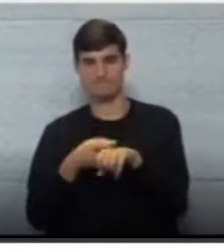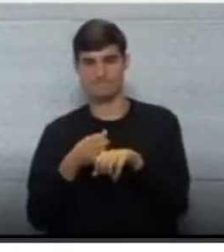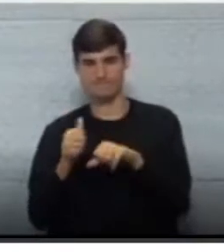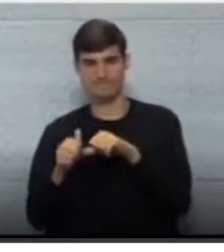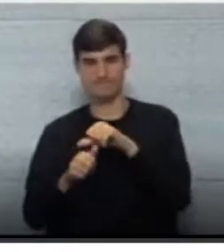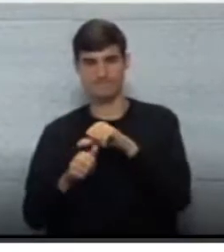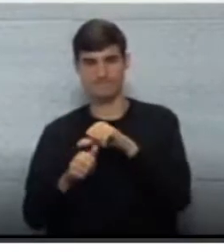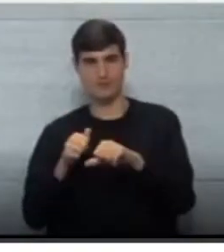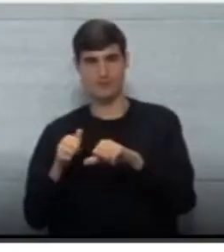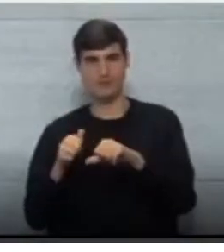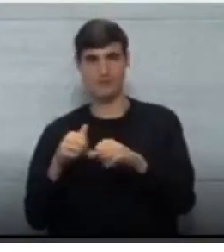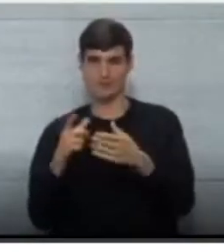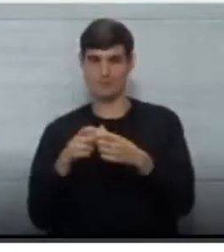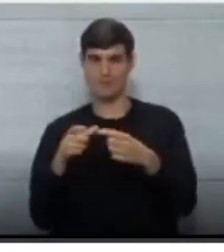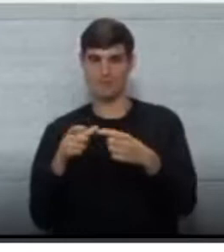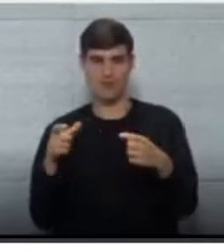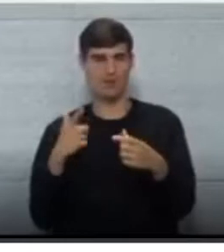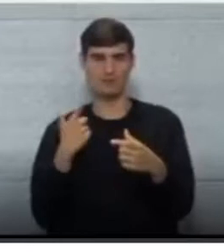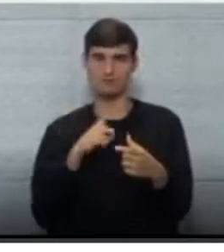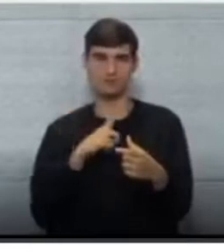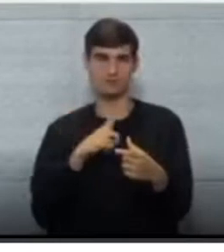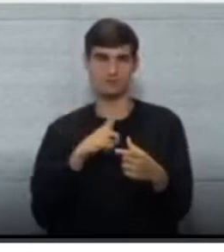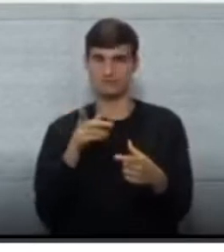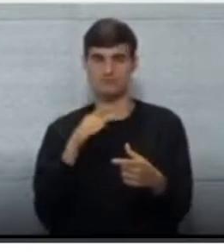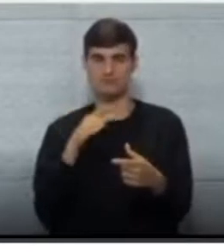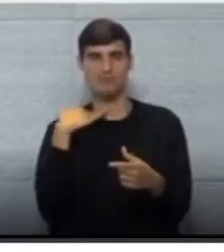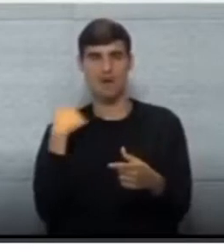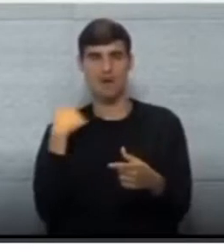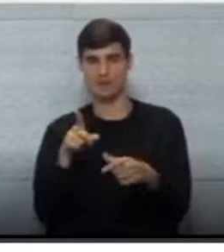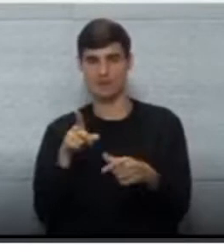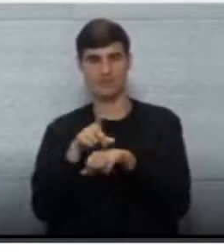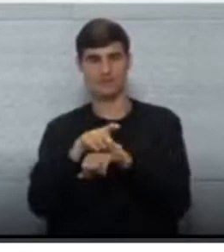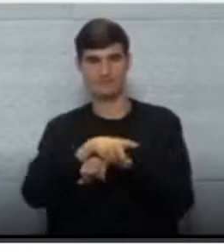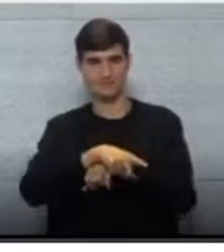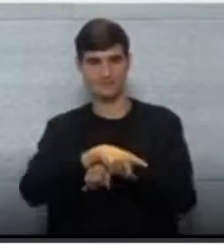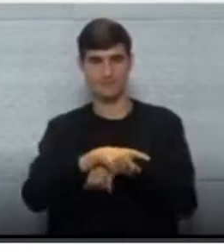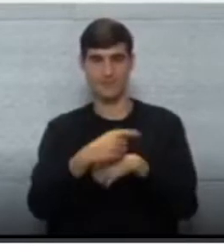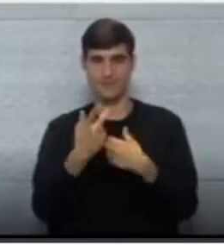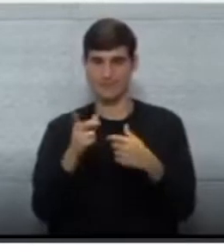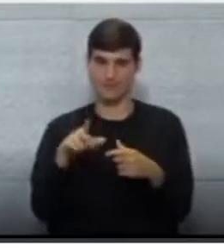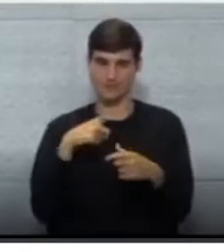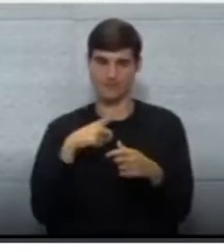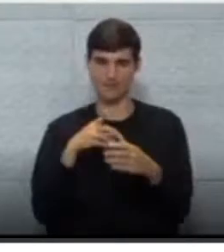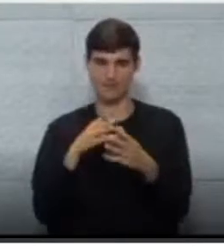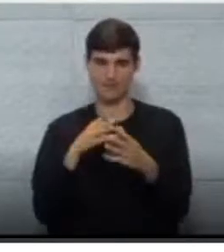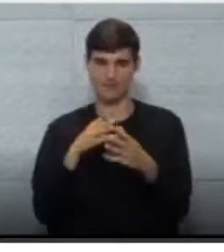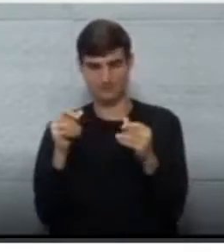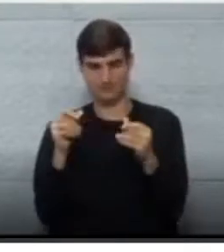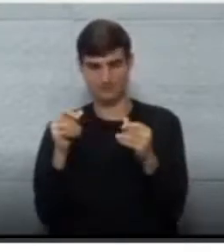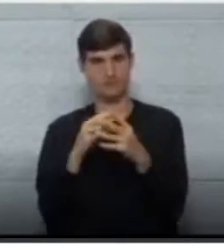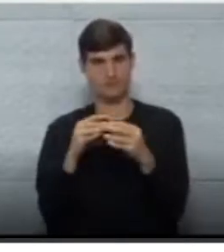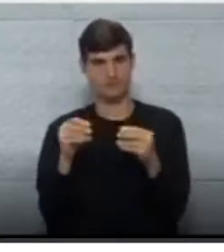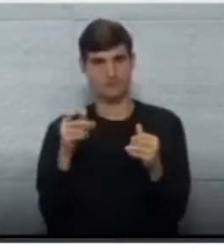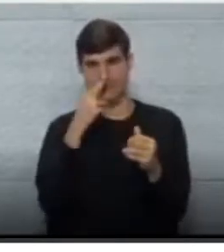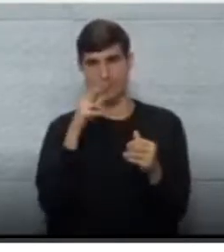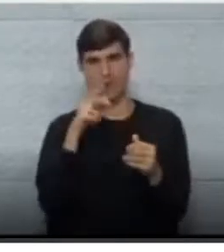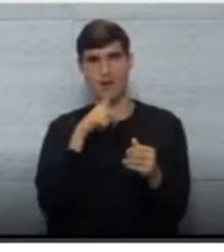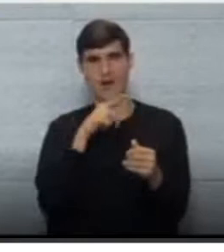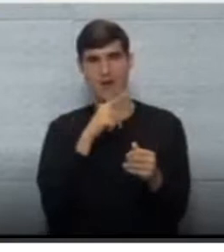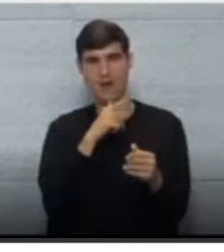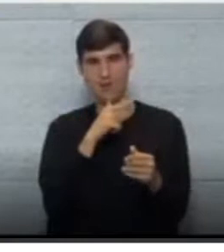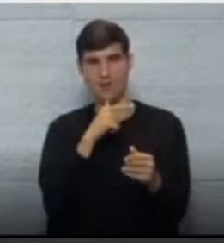a hora que você colocar também aí na placa, não vai matar o micro-organismo. Então, ele vai ficar líquido, a gente mistura